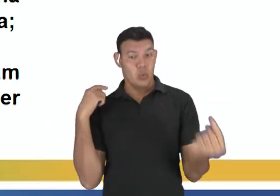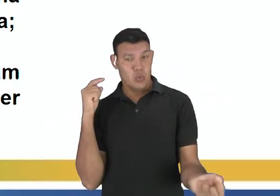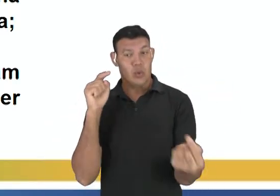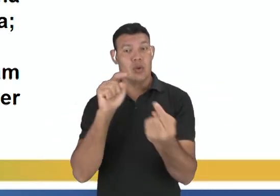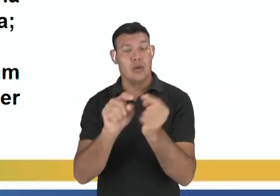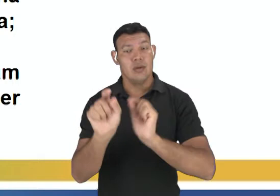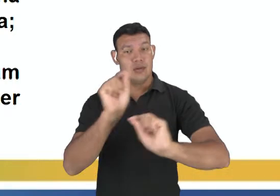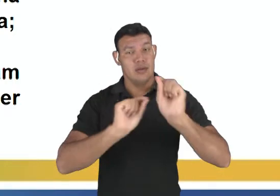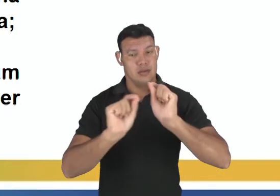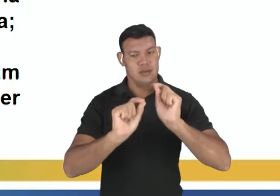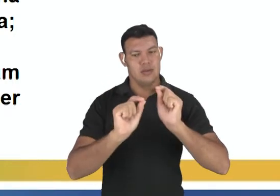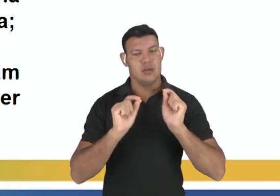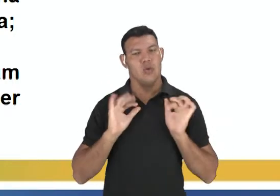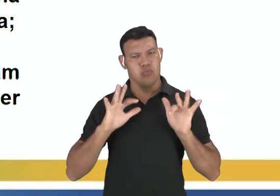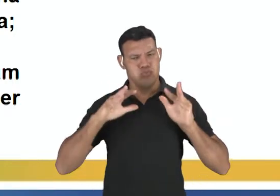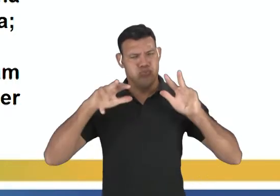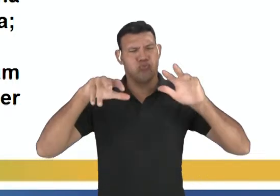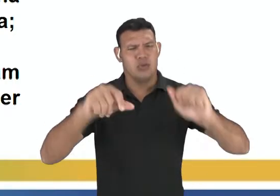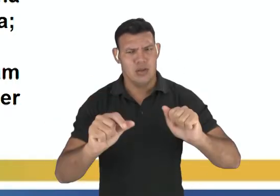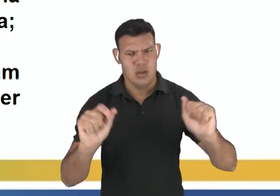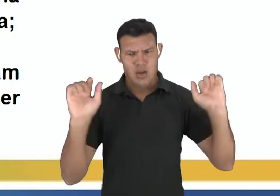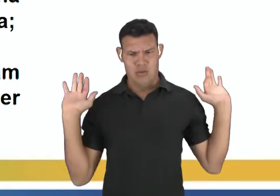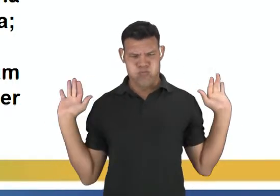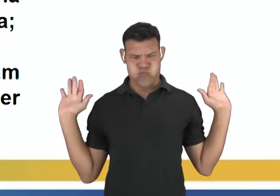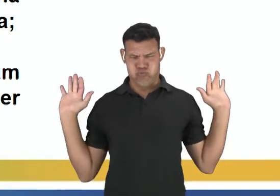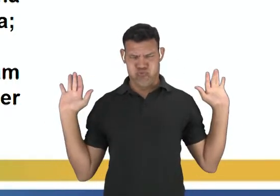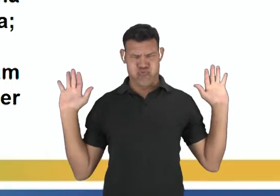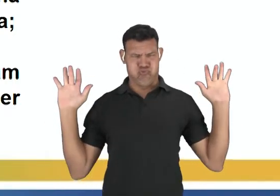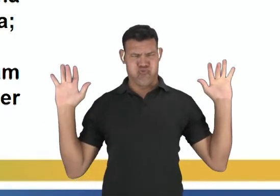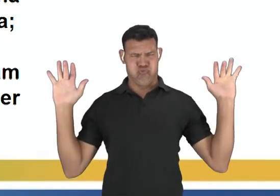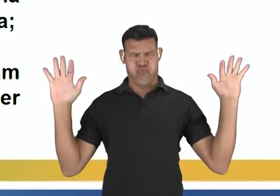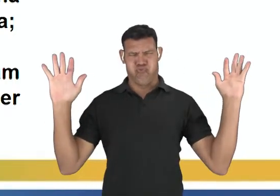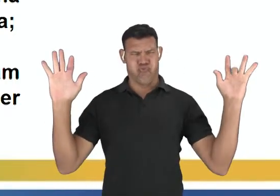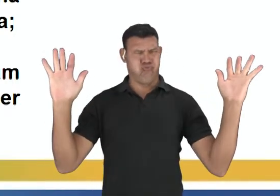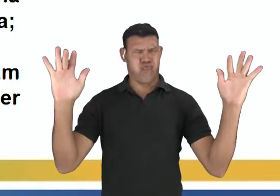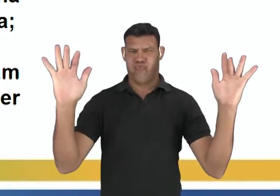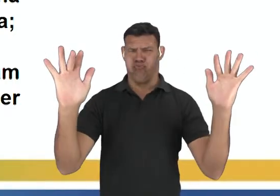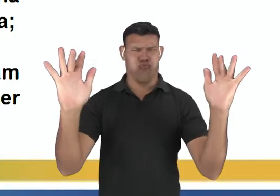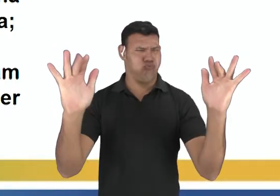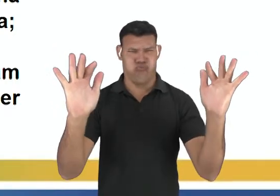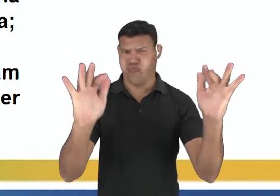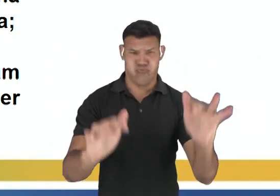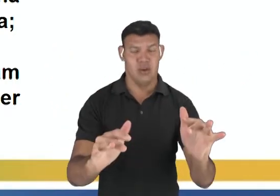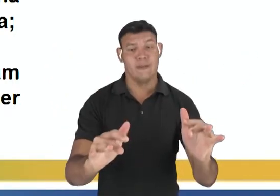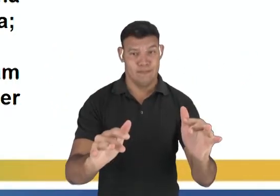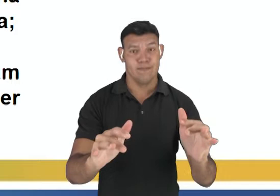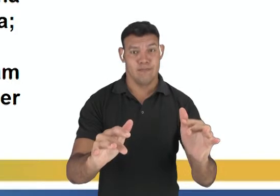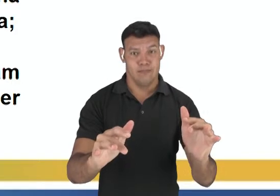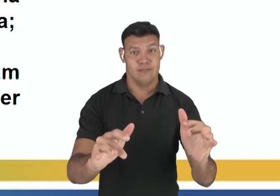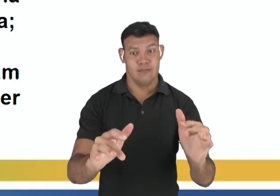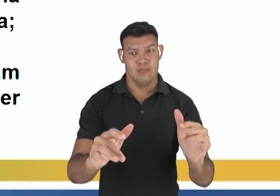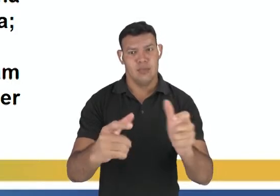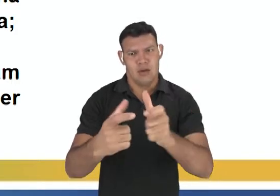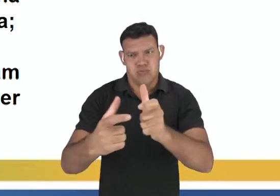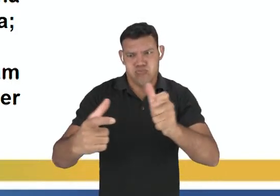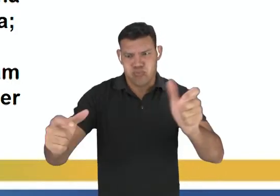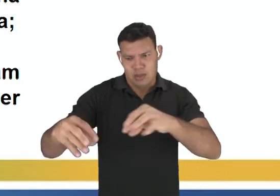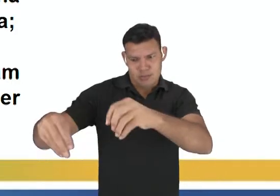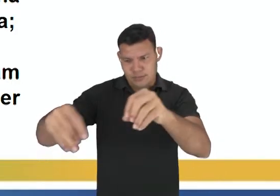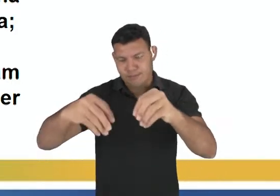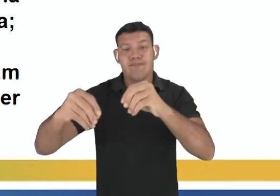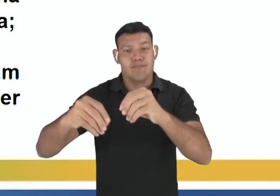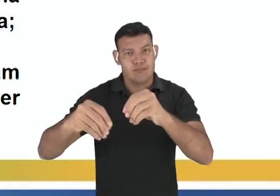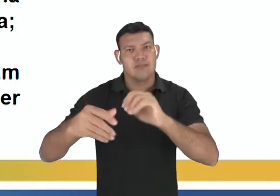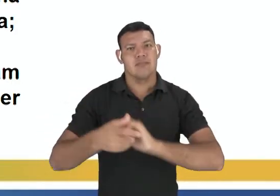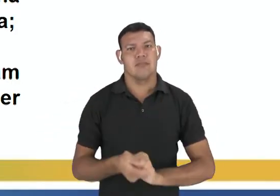promover uma ocupação mais intensa. Olha aí o detalhe, os grandes latifúndios. Então, procurando os outros estados,